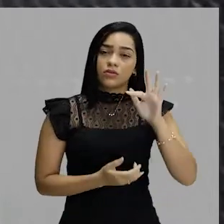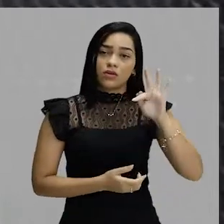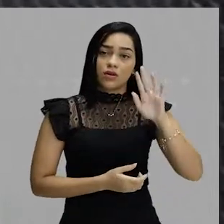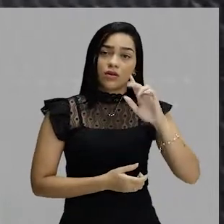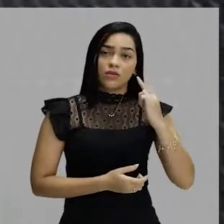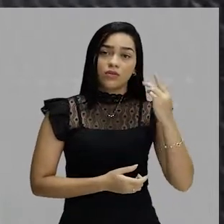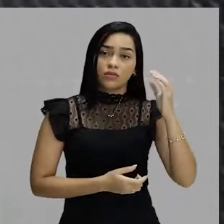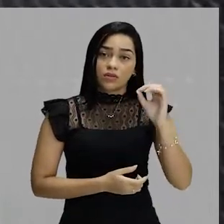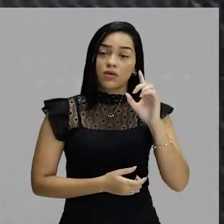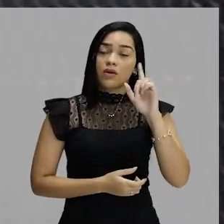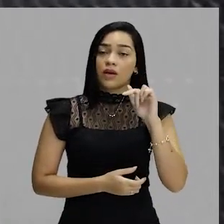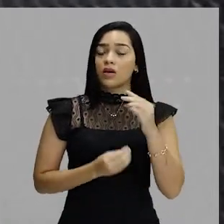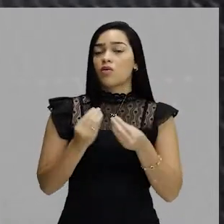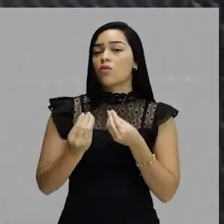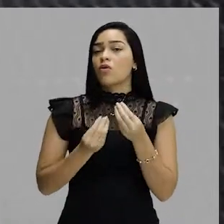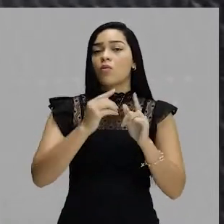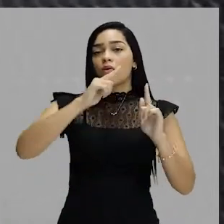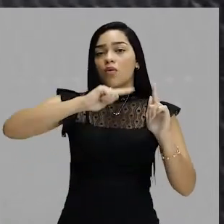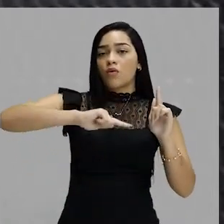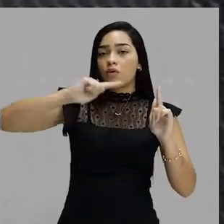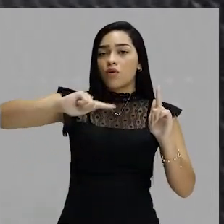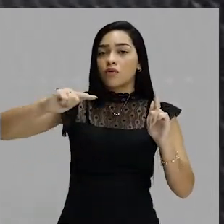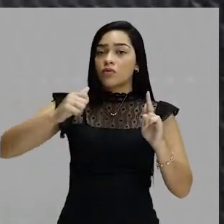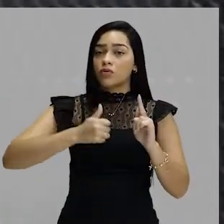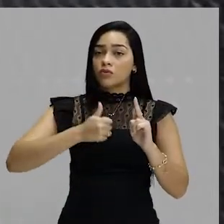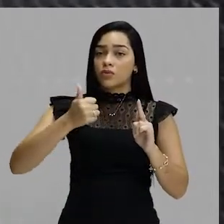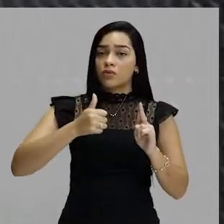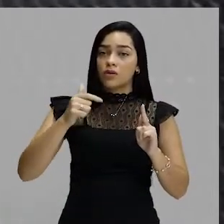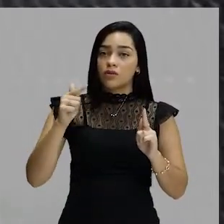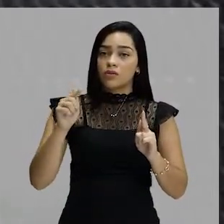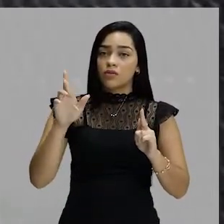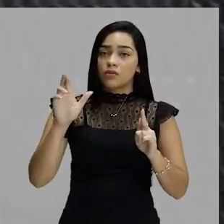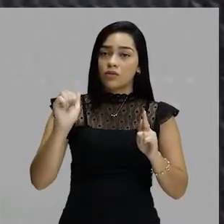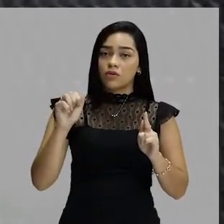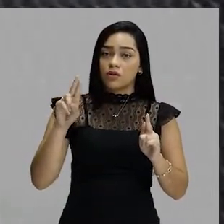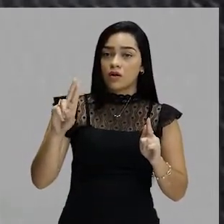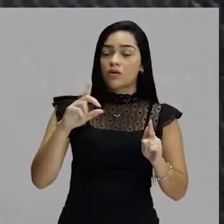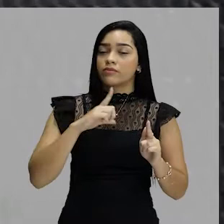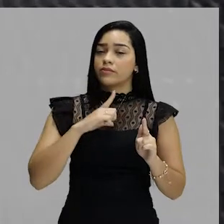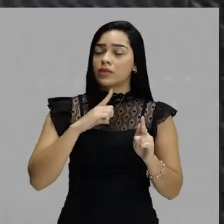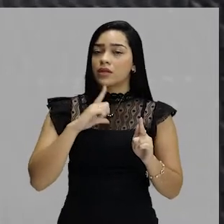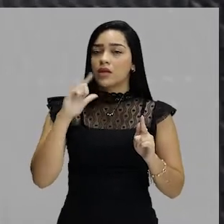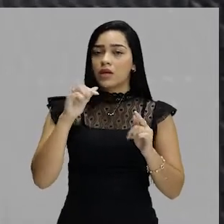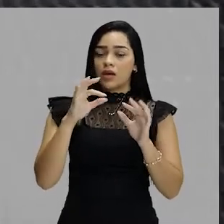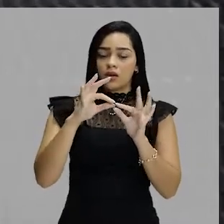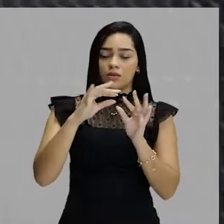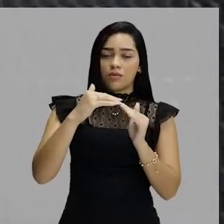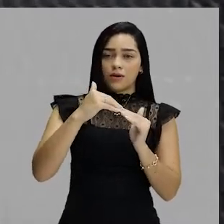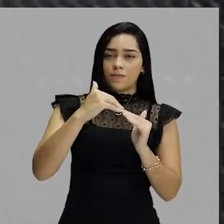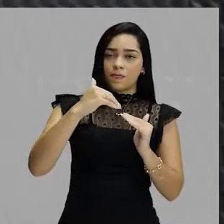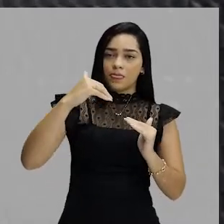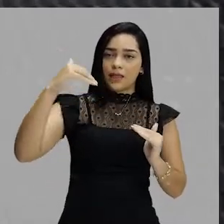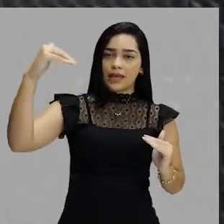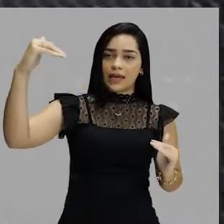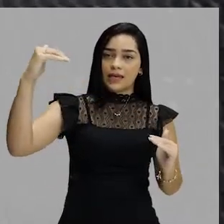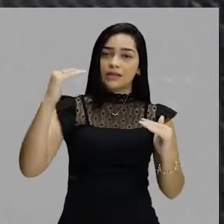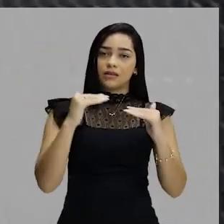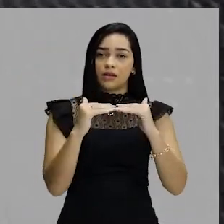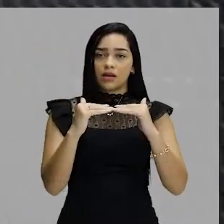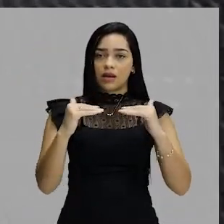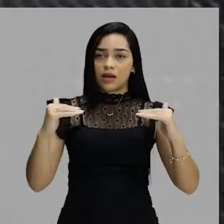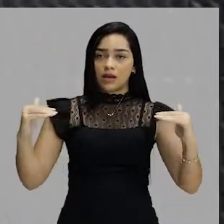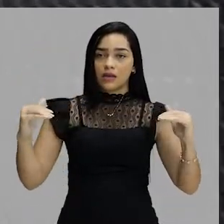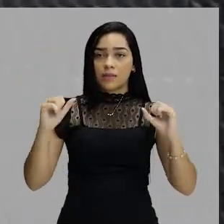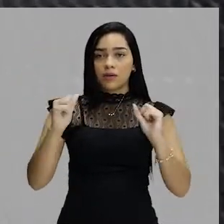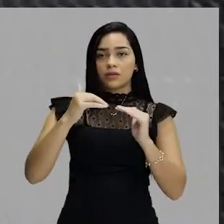aqui nas aulas anteriores como é que o gráfico de uma função do primeiro grau se comporta, né? A gente viu que é uma reta. Vimos até que a reta pode ter